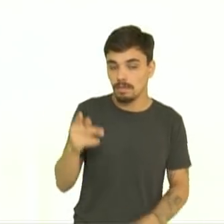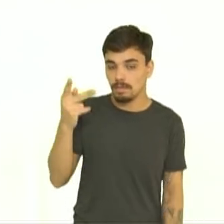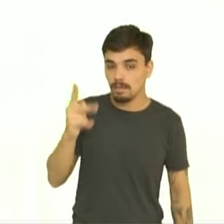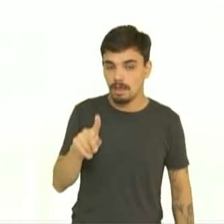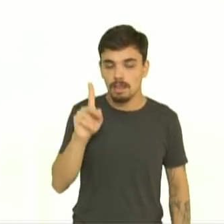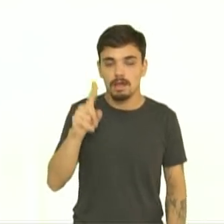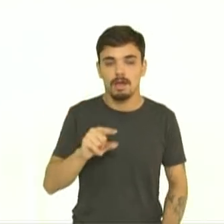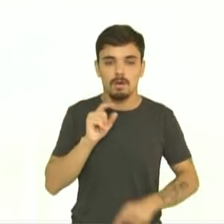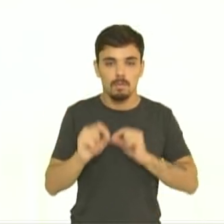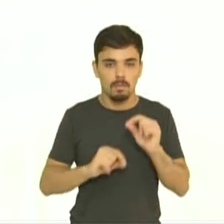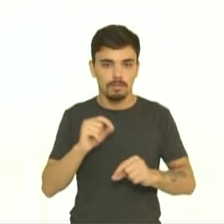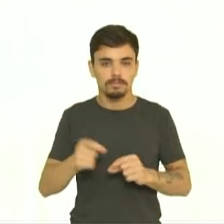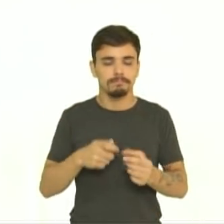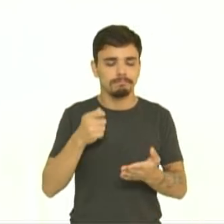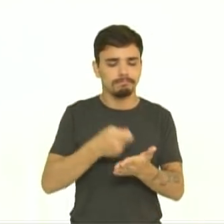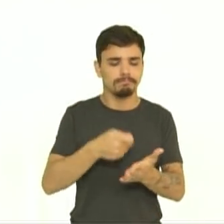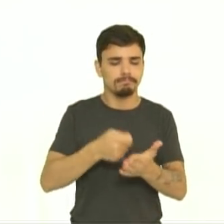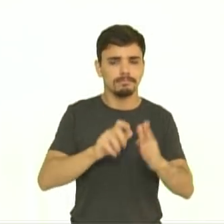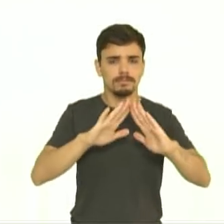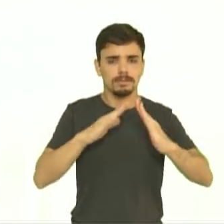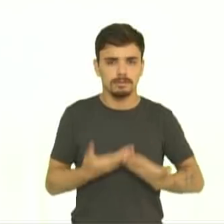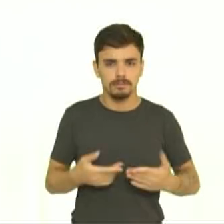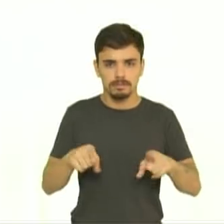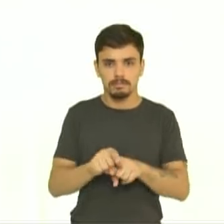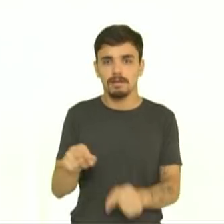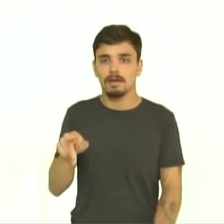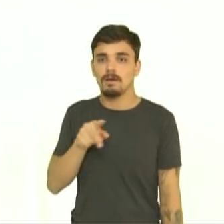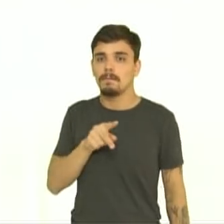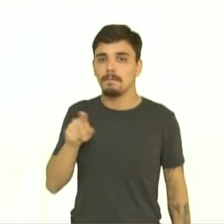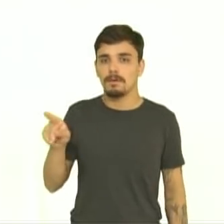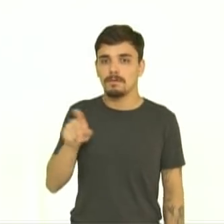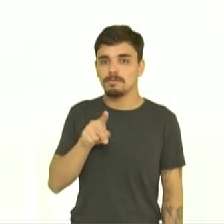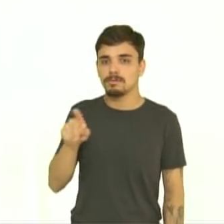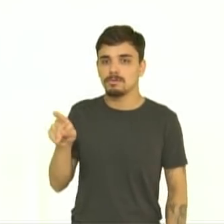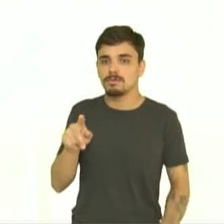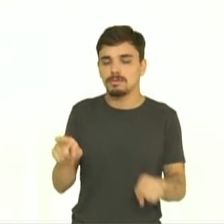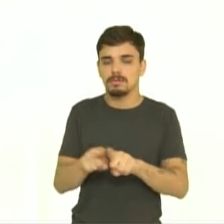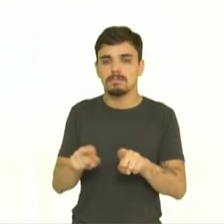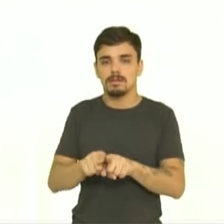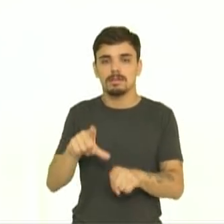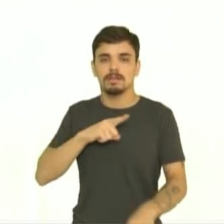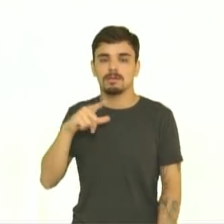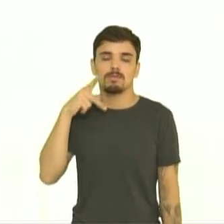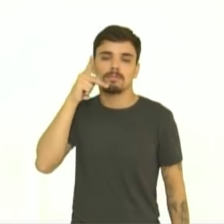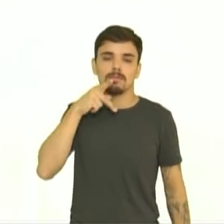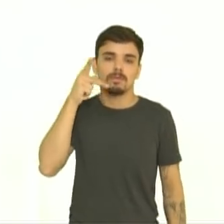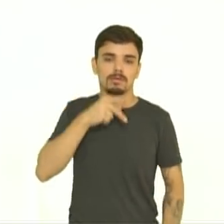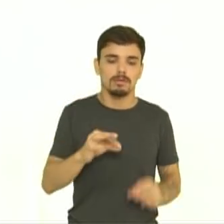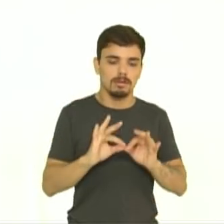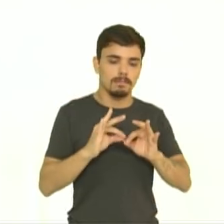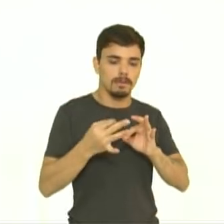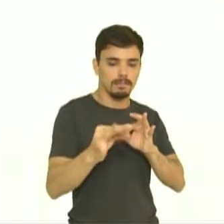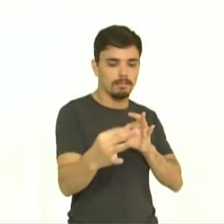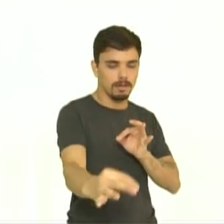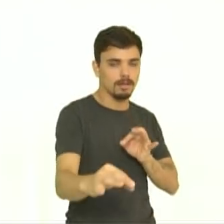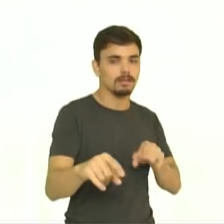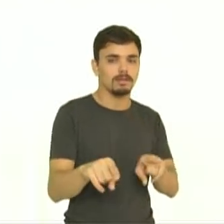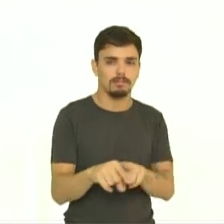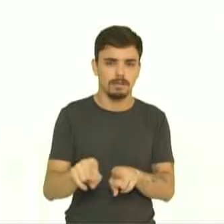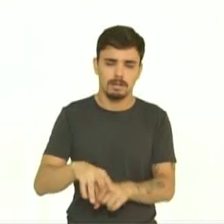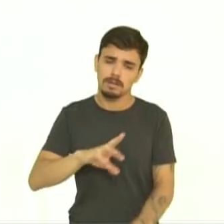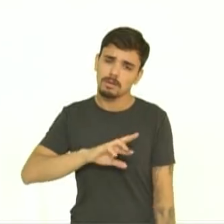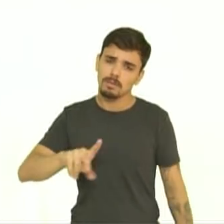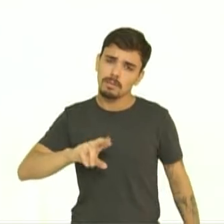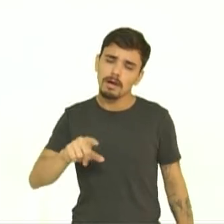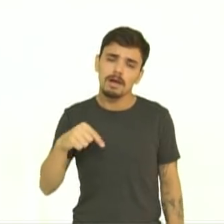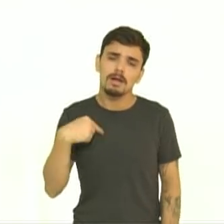sugestão, investimento em escolas e professores e estabelecendo políticas de longo prazo. Talvez não seja uma coisa para a